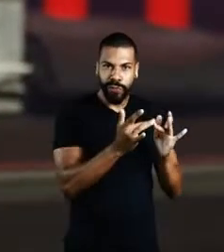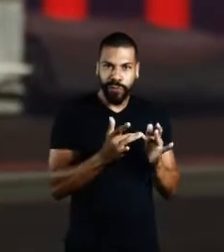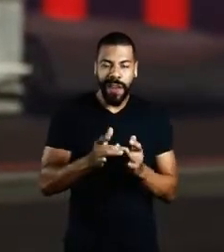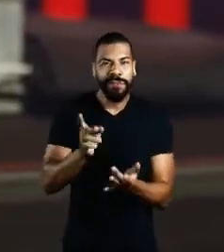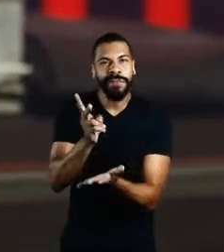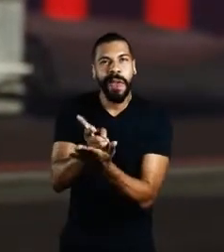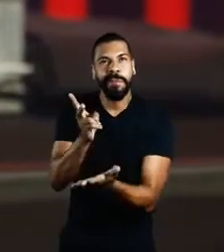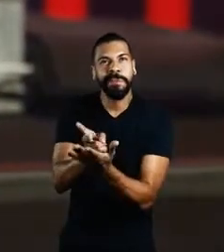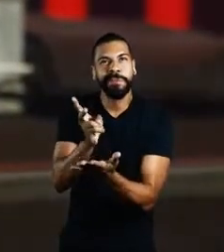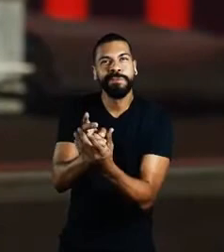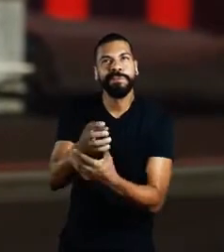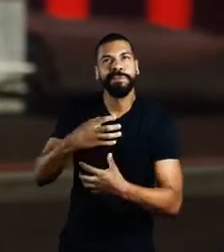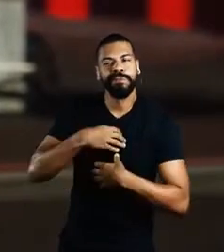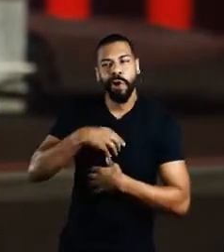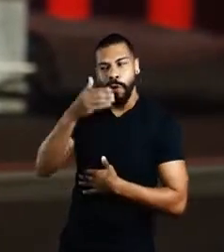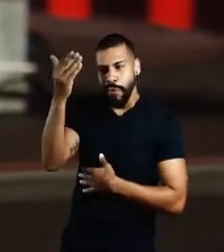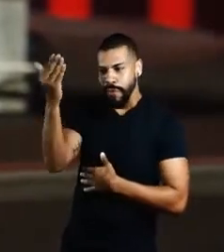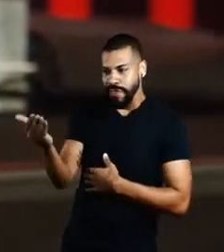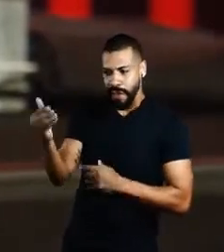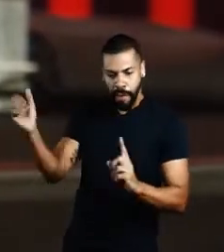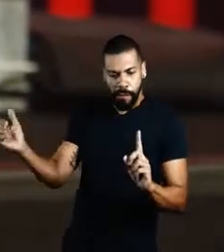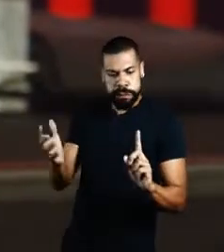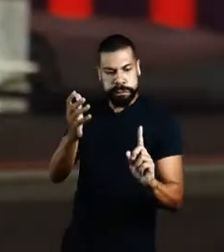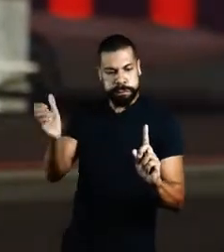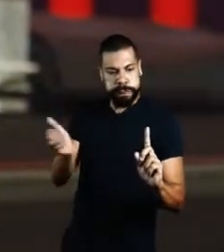sempre escutei que você é um cara que era referência